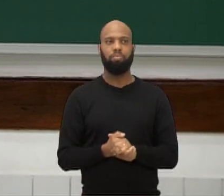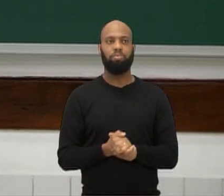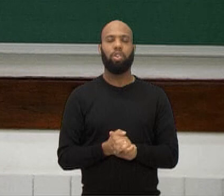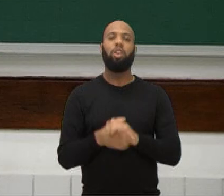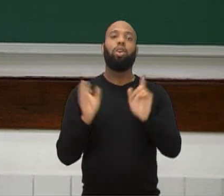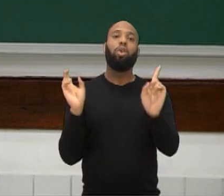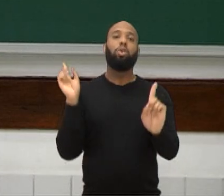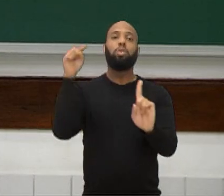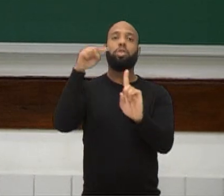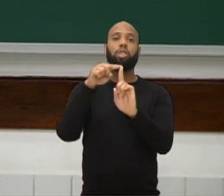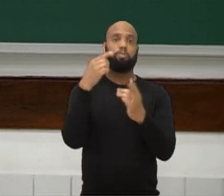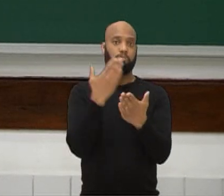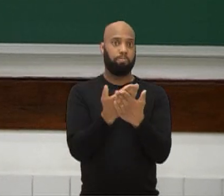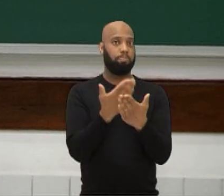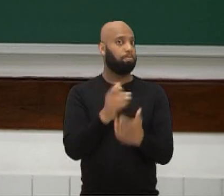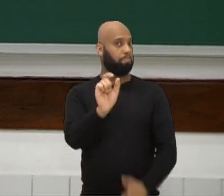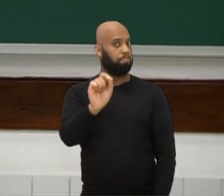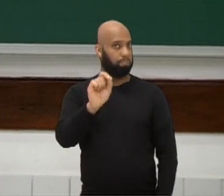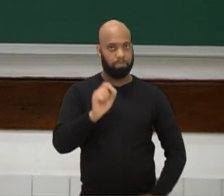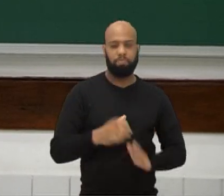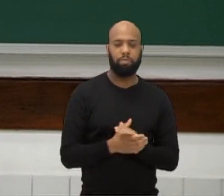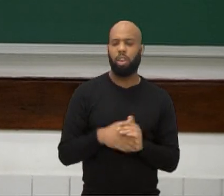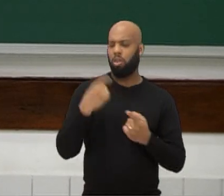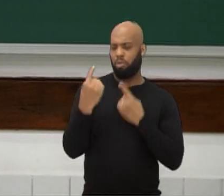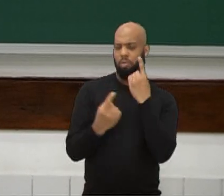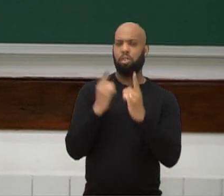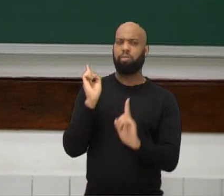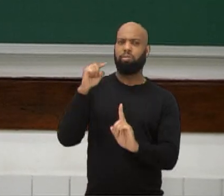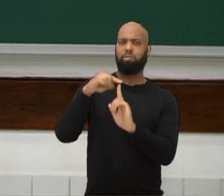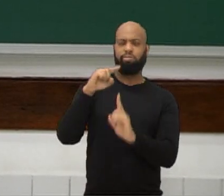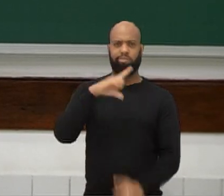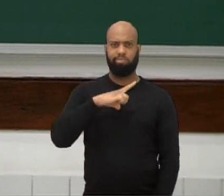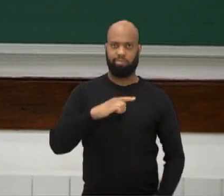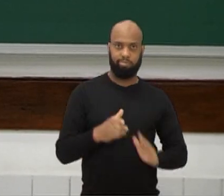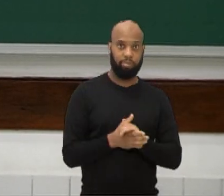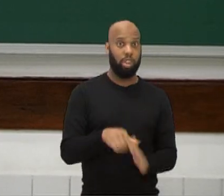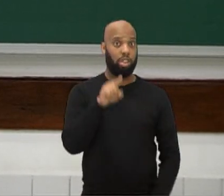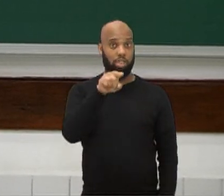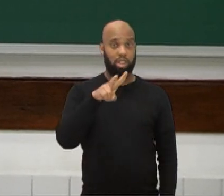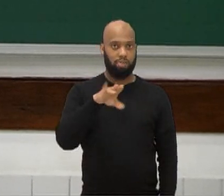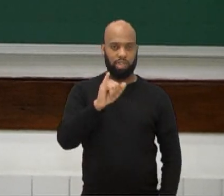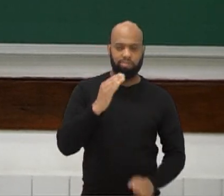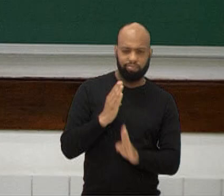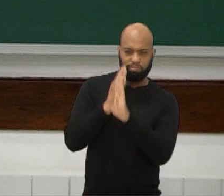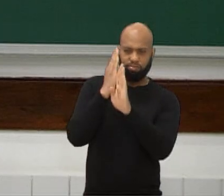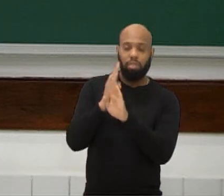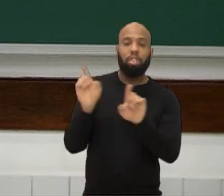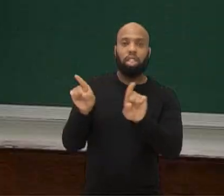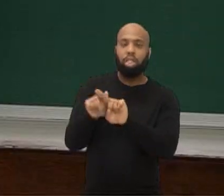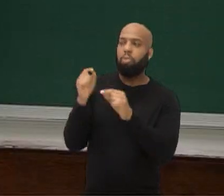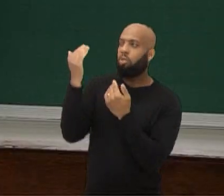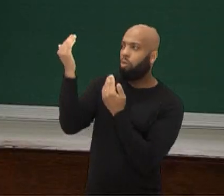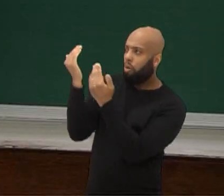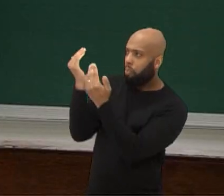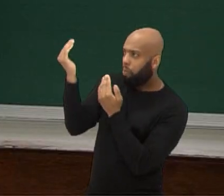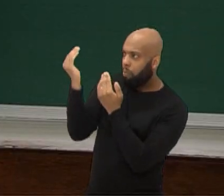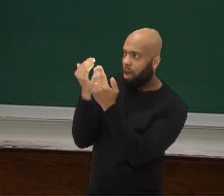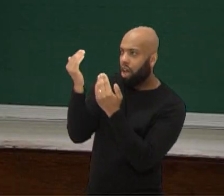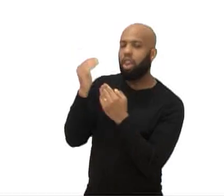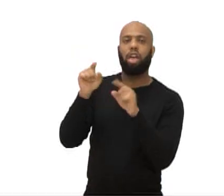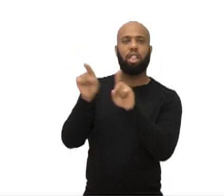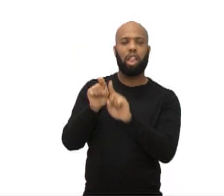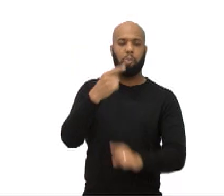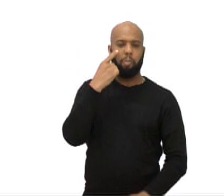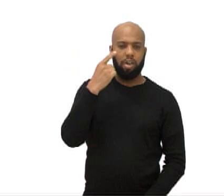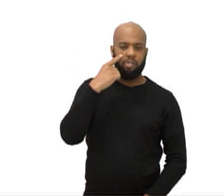Os nossos objetivos, tá bom? Quais são? Identificar, comparar e analisar a diversidade